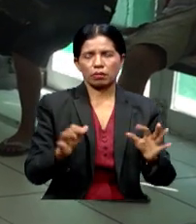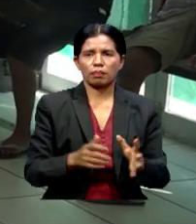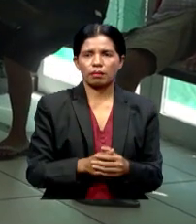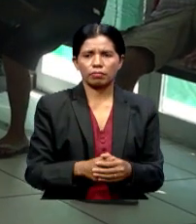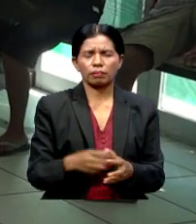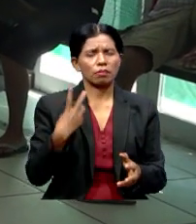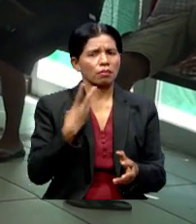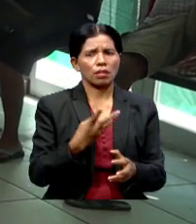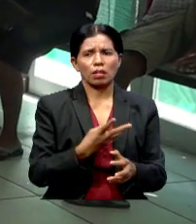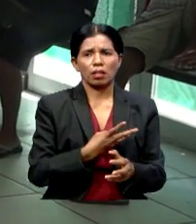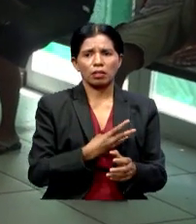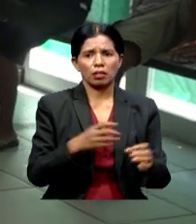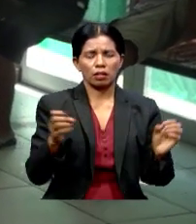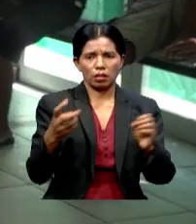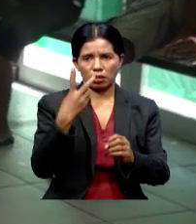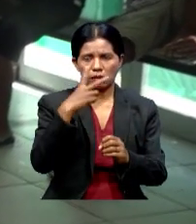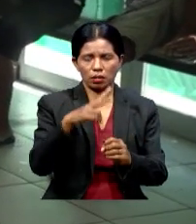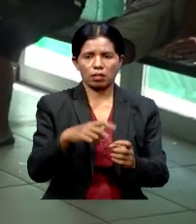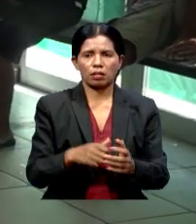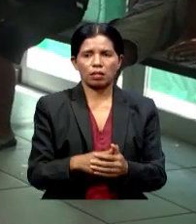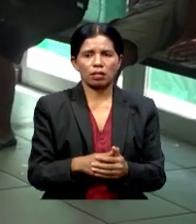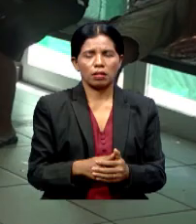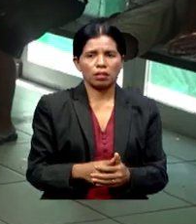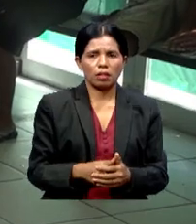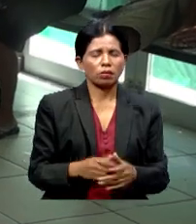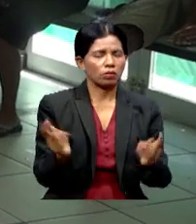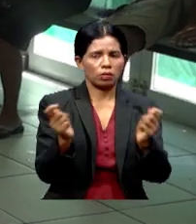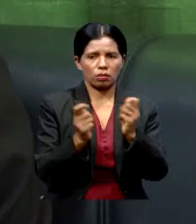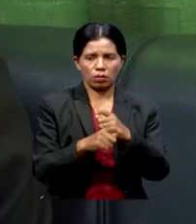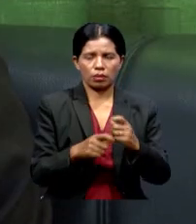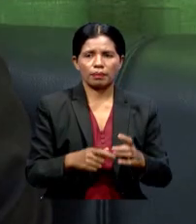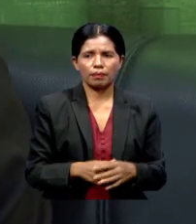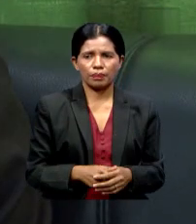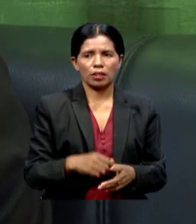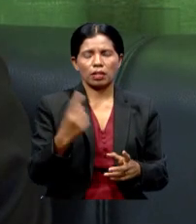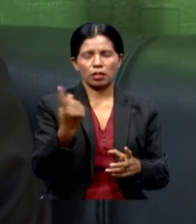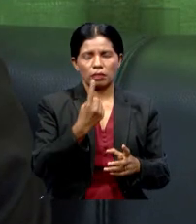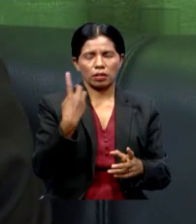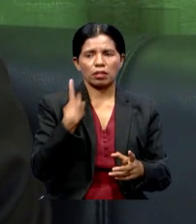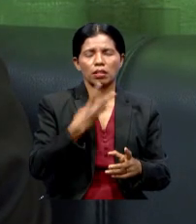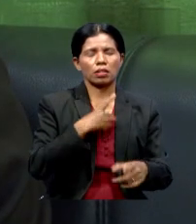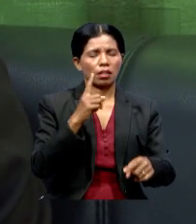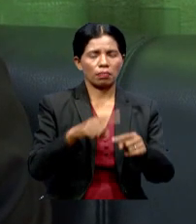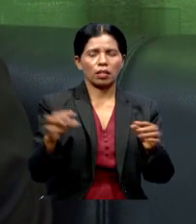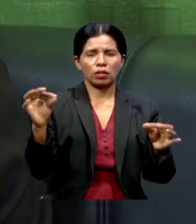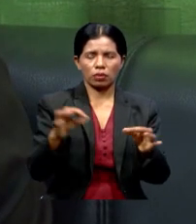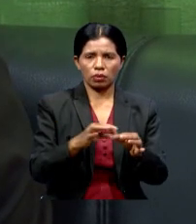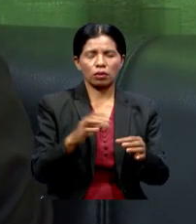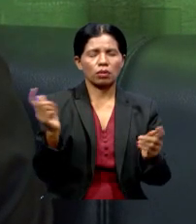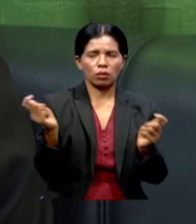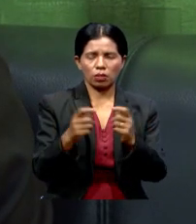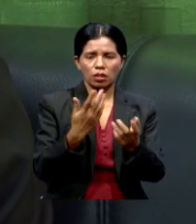iha se generik itala la iha atuk troka nafatin itala bele troka tamba ita precisa